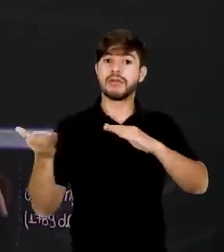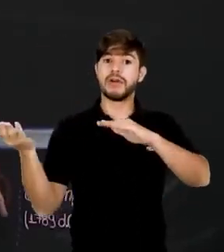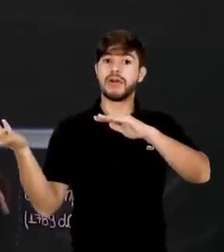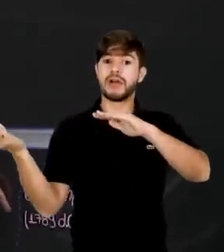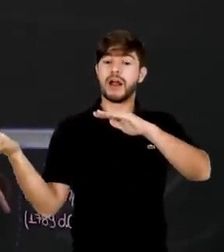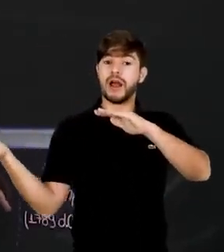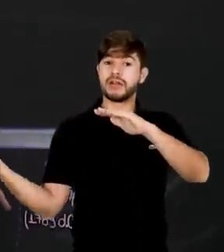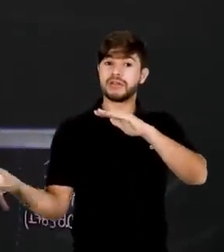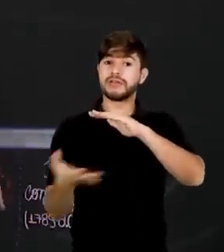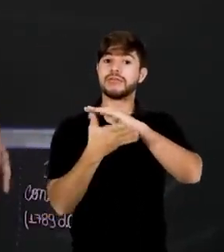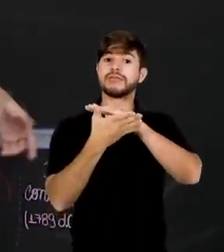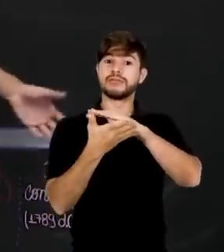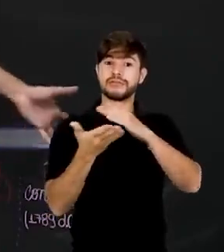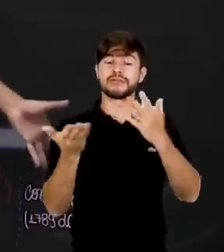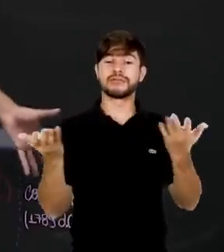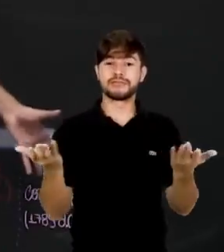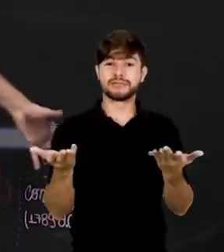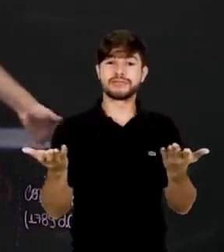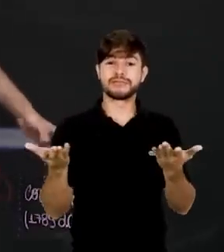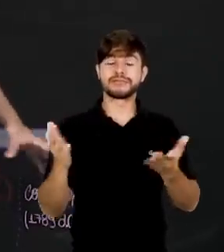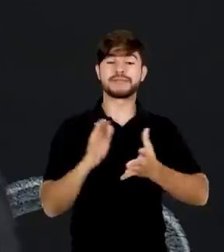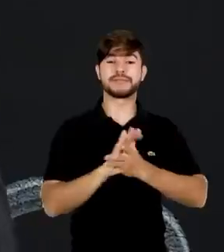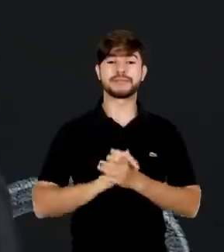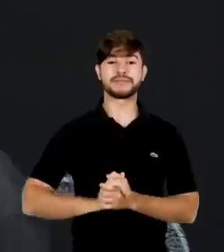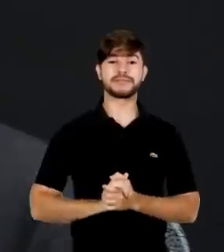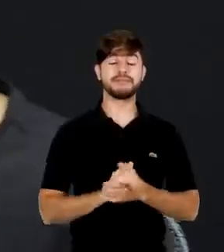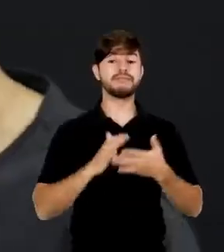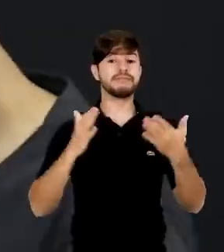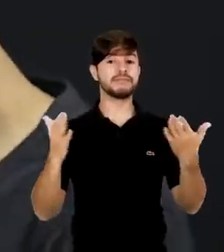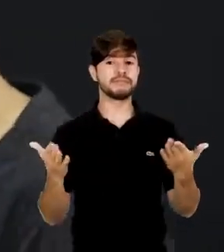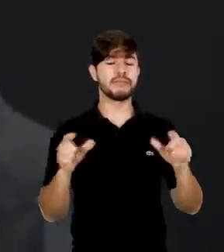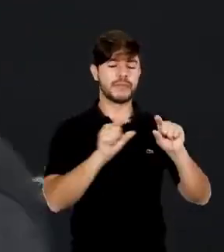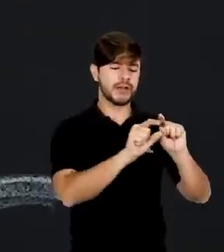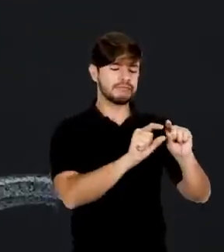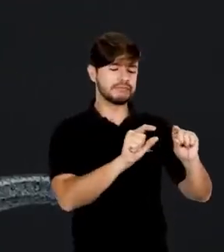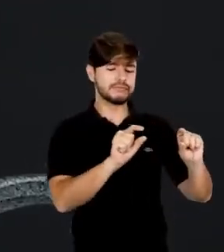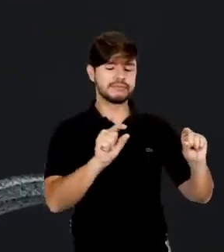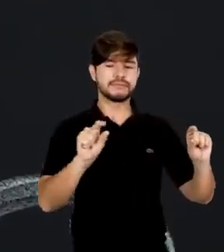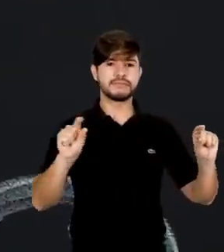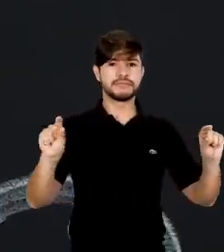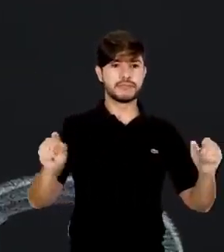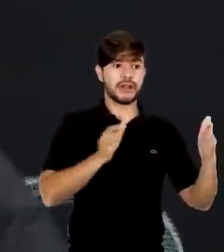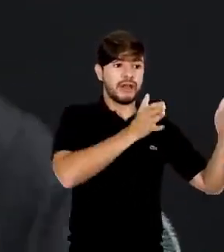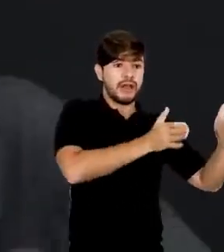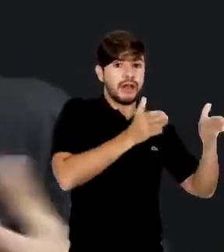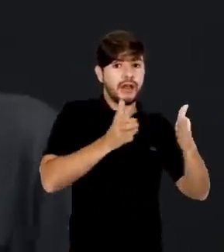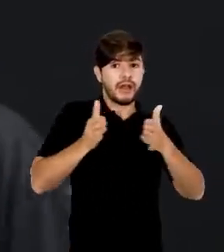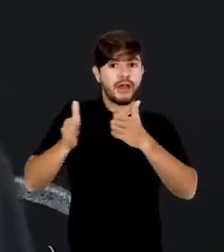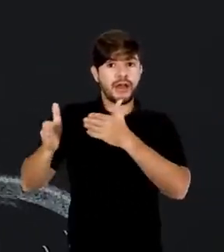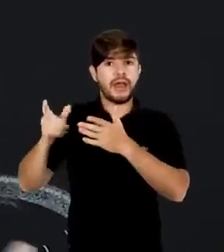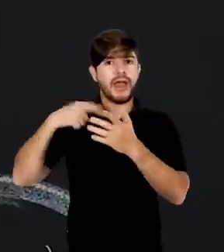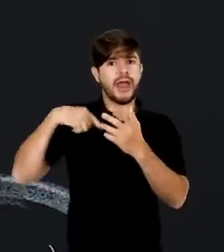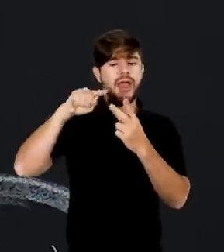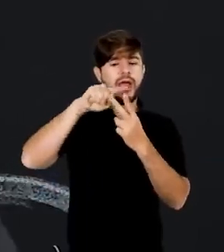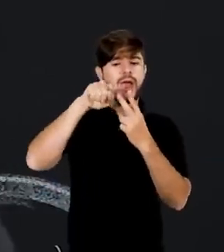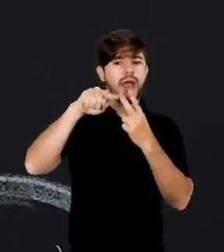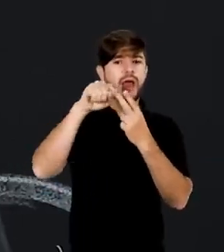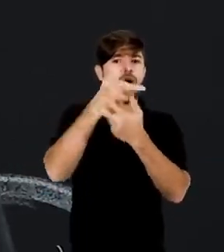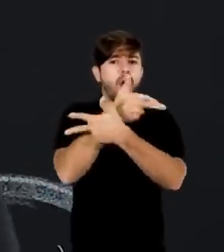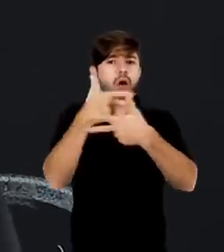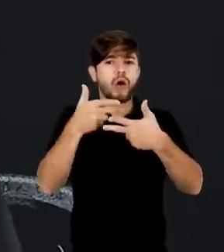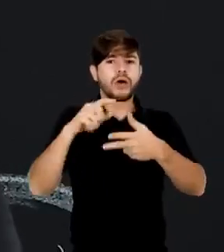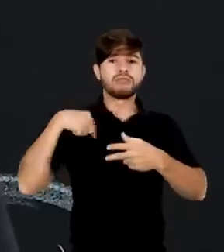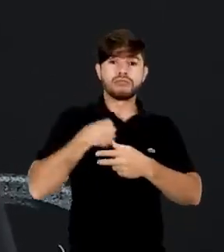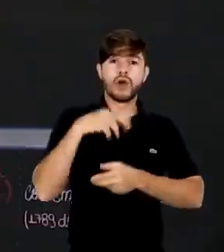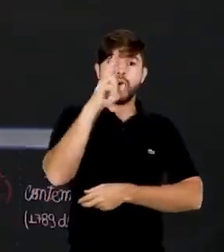de 1789 até hoje. Então, a linha do tempo e a periodização são recursos que a gente usa para